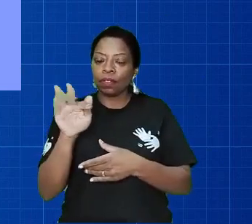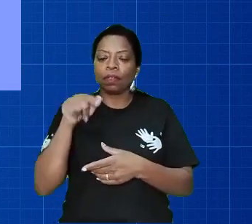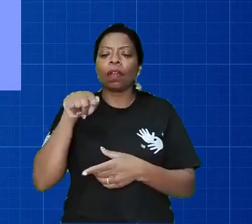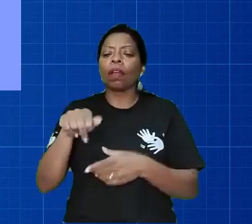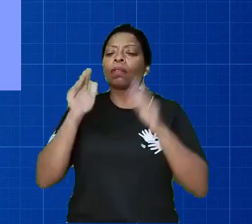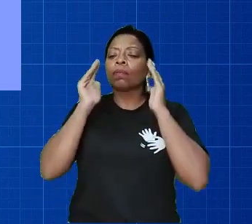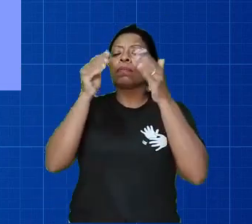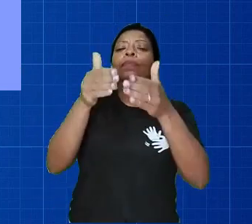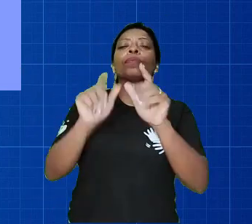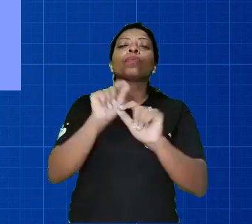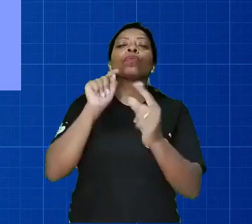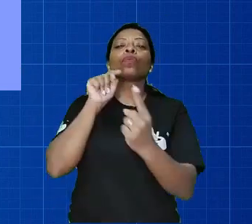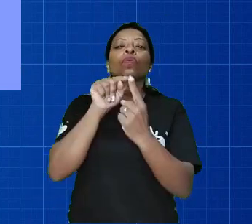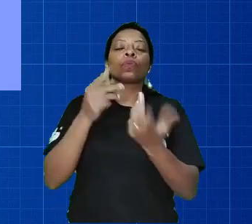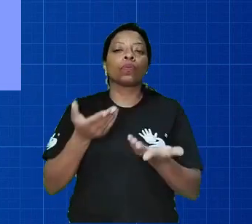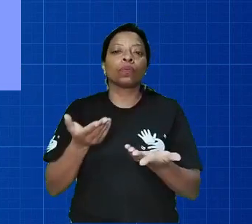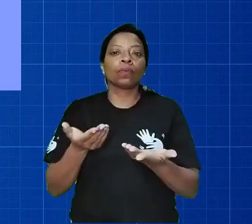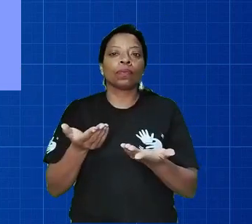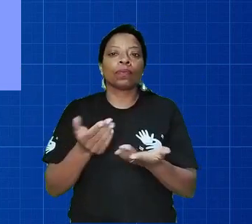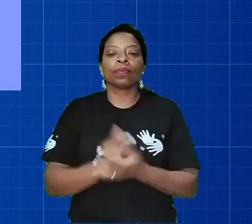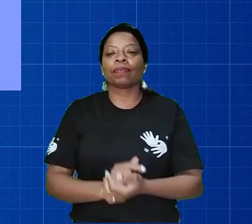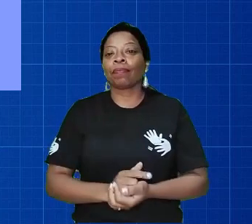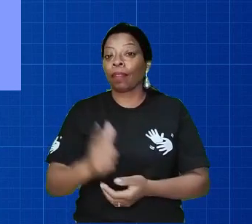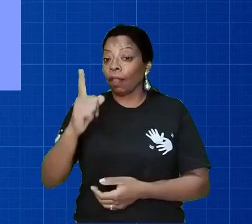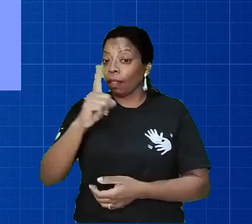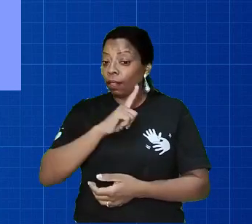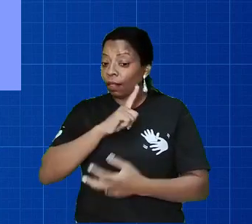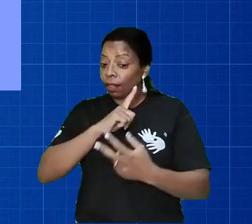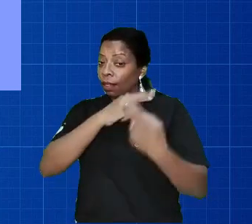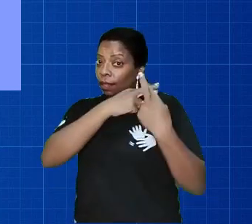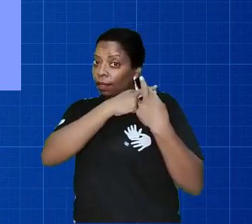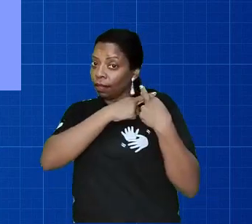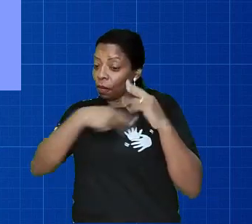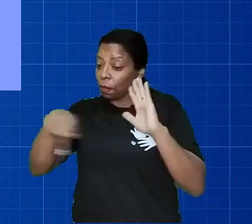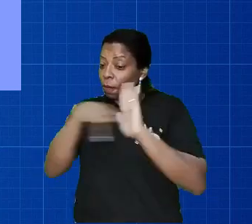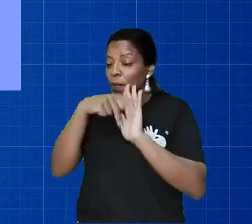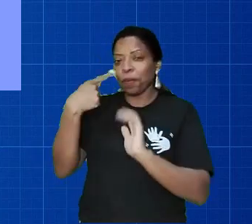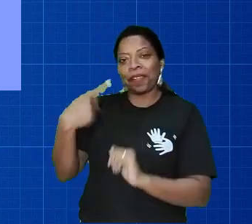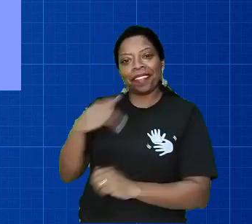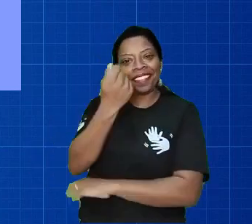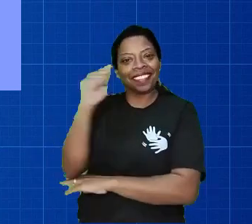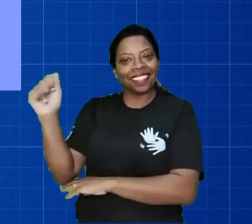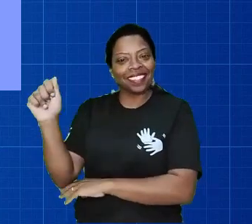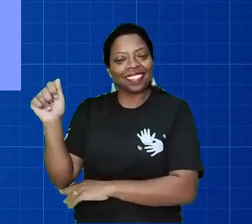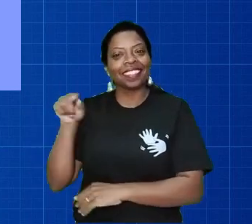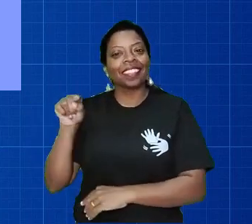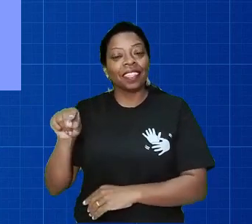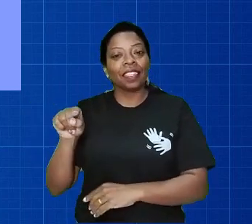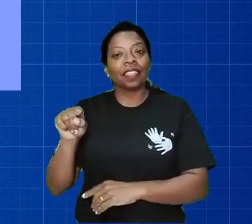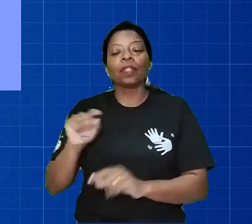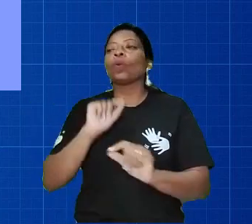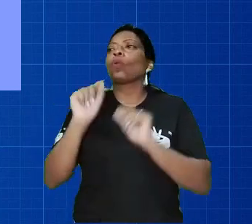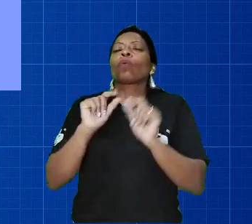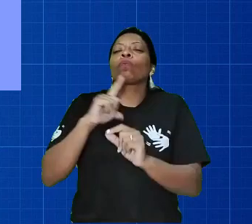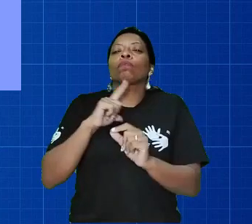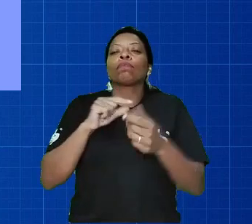APPF? A APPF ela tem uma atribuição própria e ela tem muitas